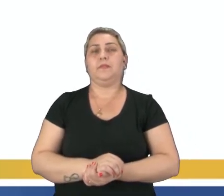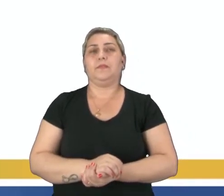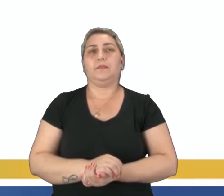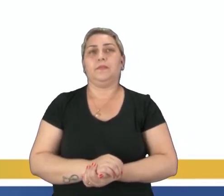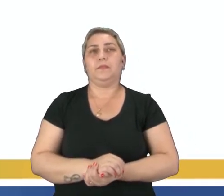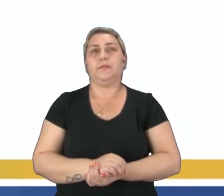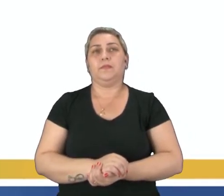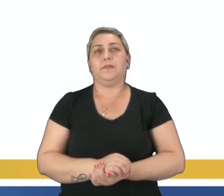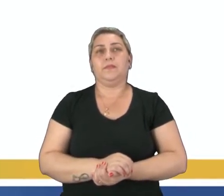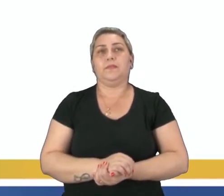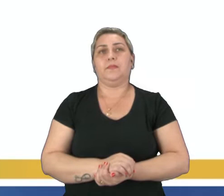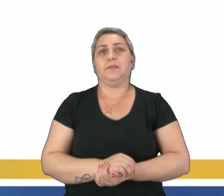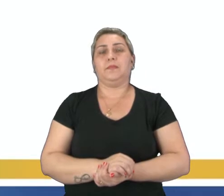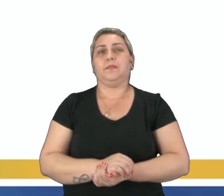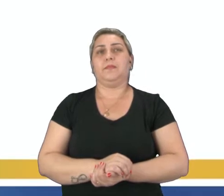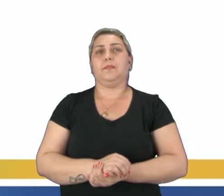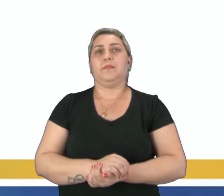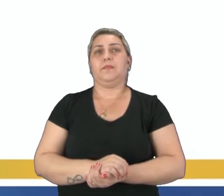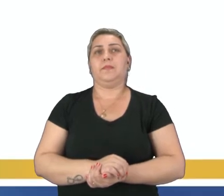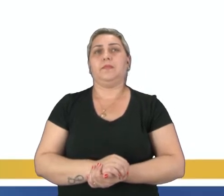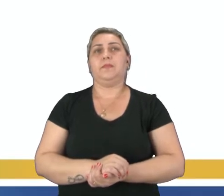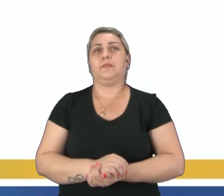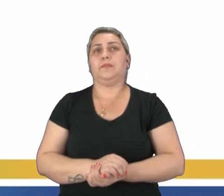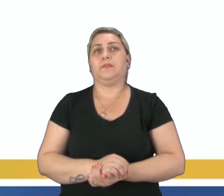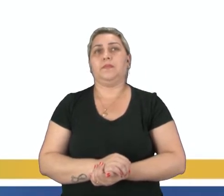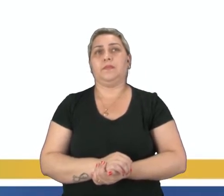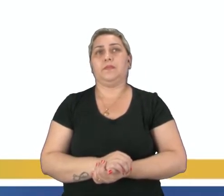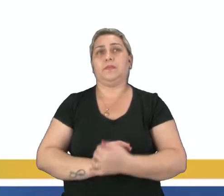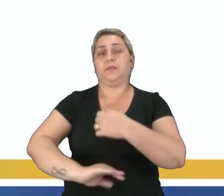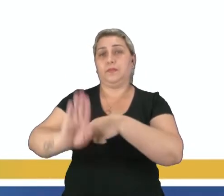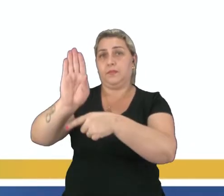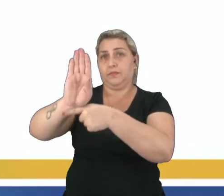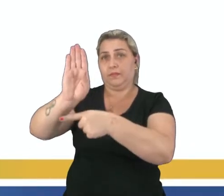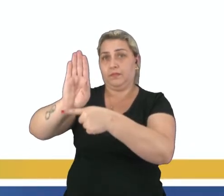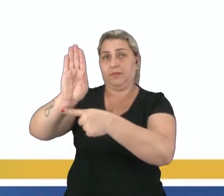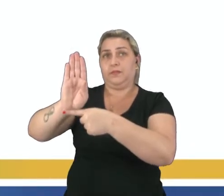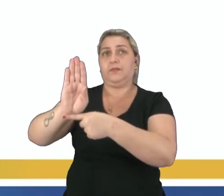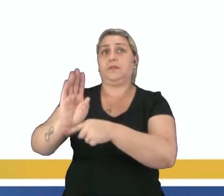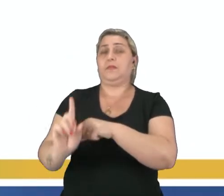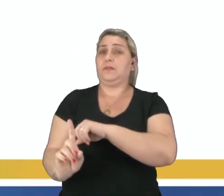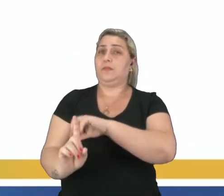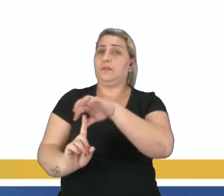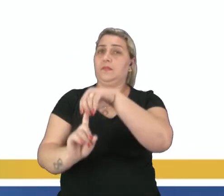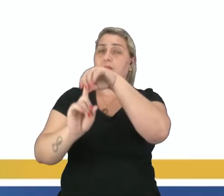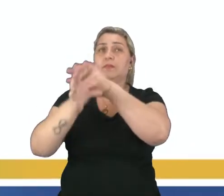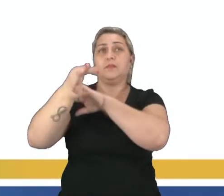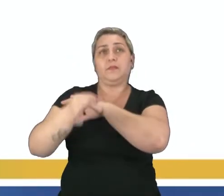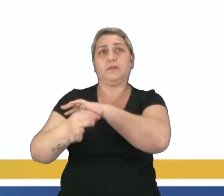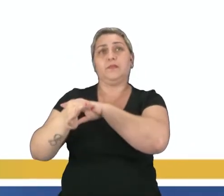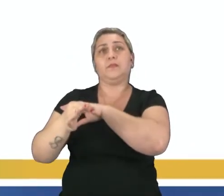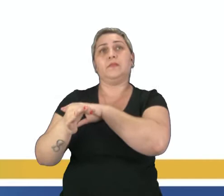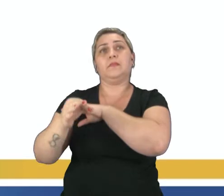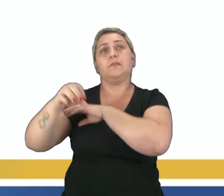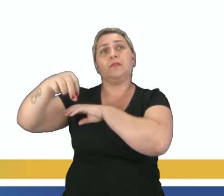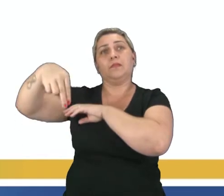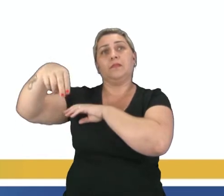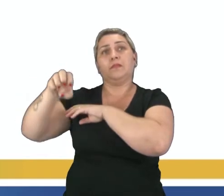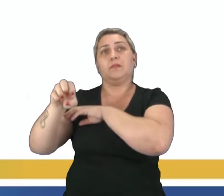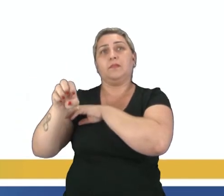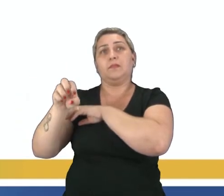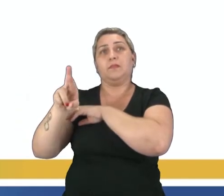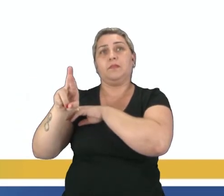com galhos, tem o corpo celular e vai ter também a parte chamada de axônio. E por último, na letra D, que também estava correta,